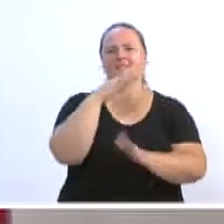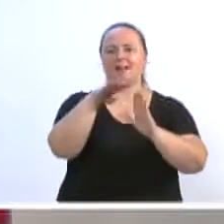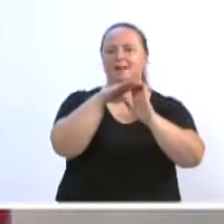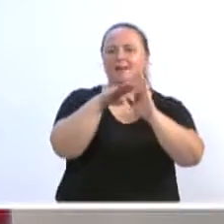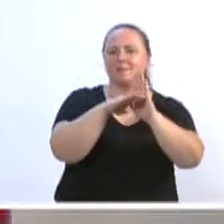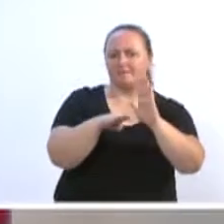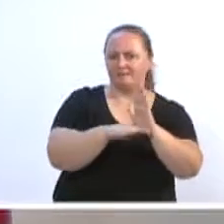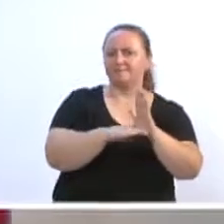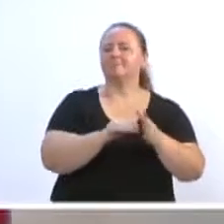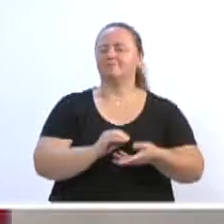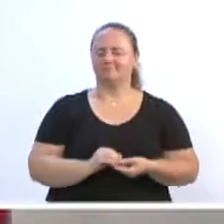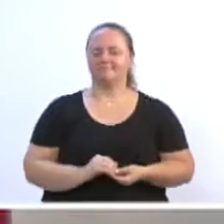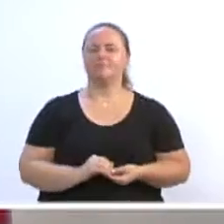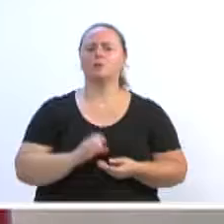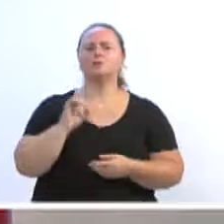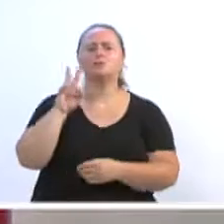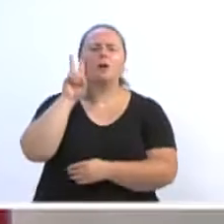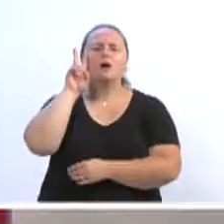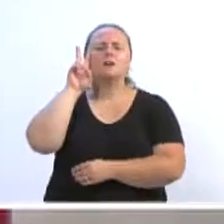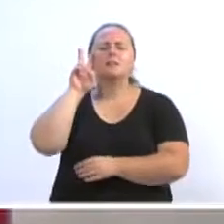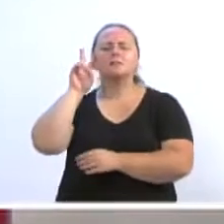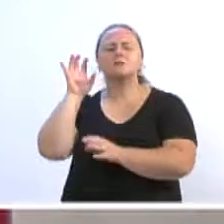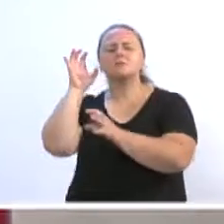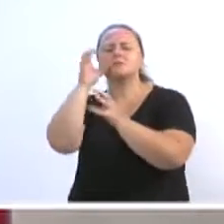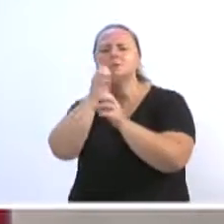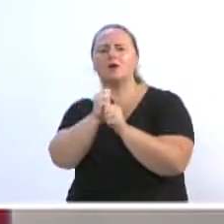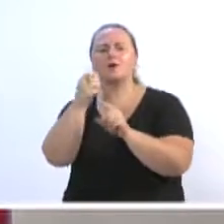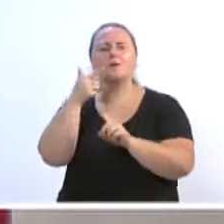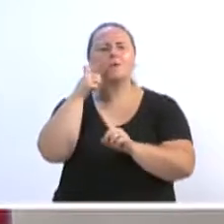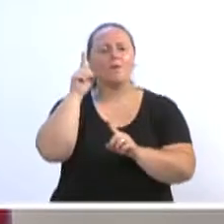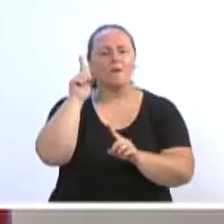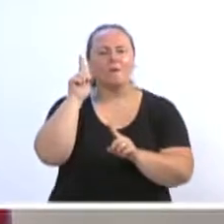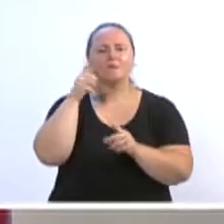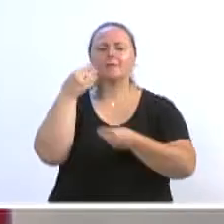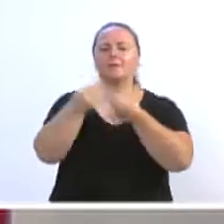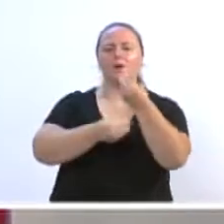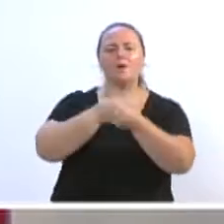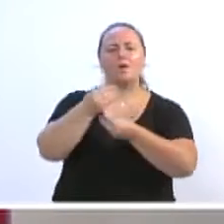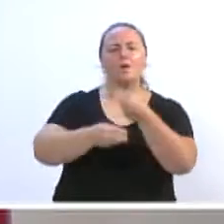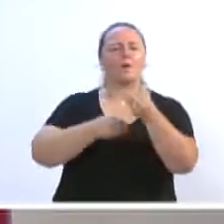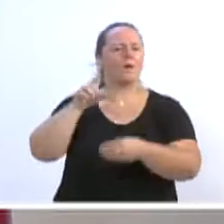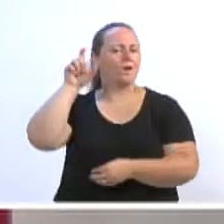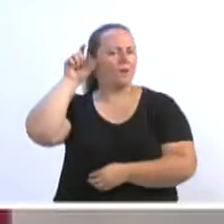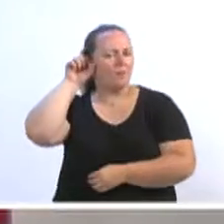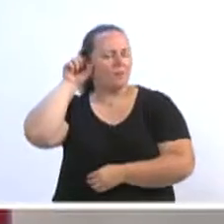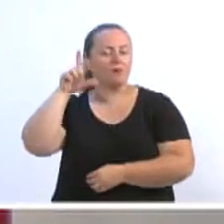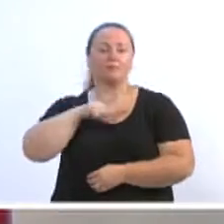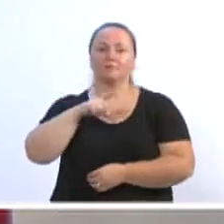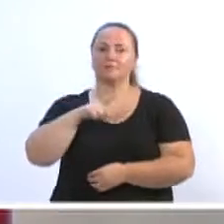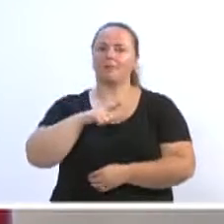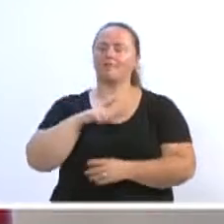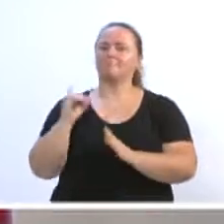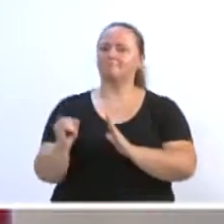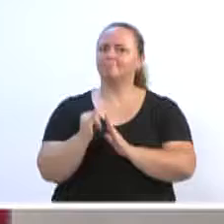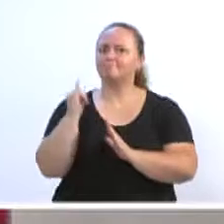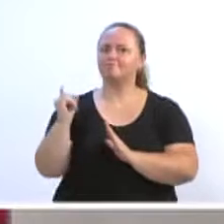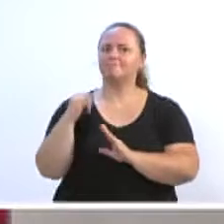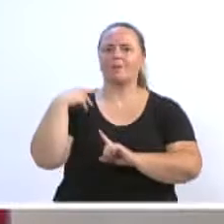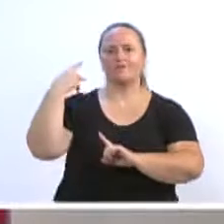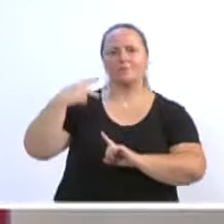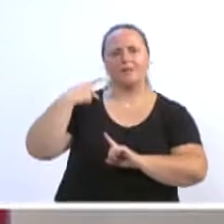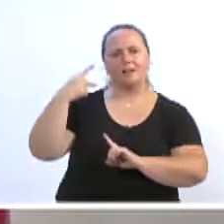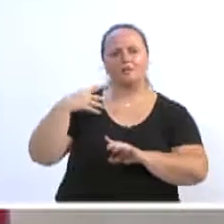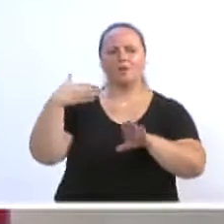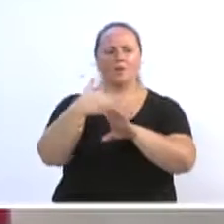aqui só um histórico do dia de ontem, né, vereador Ientes Mantal, teve o prestígio e a presença de diversos vereadores.